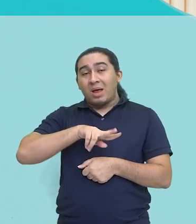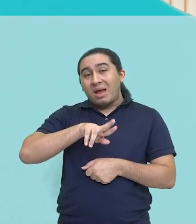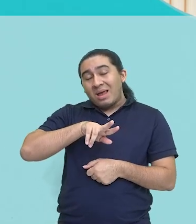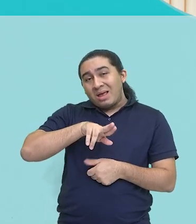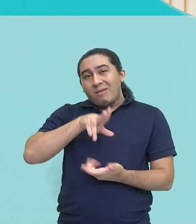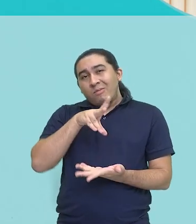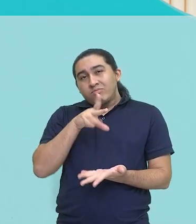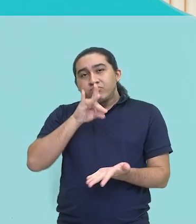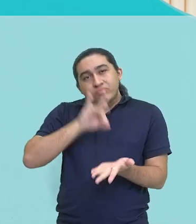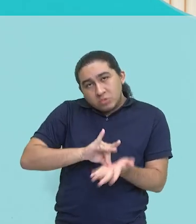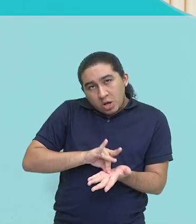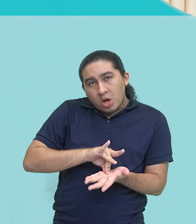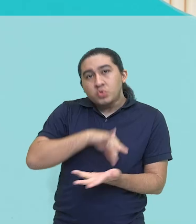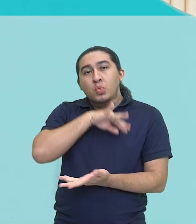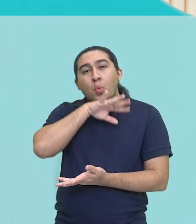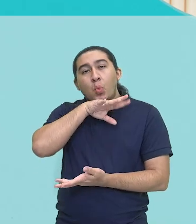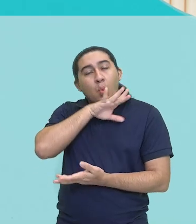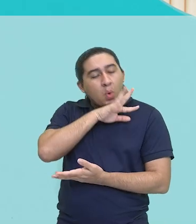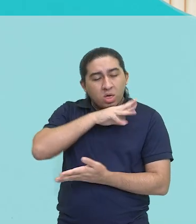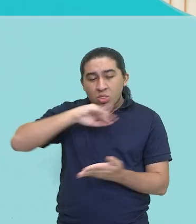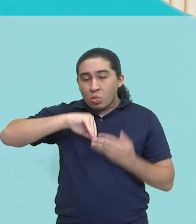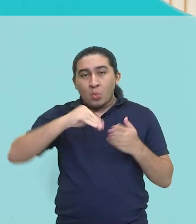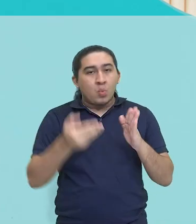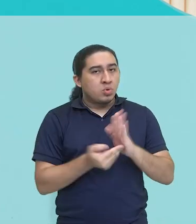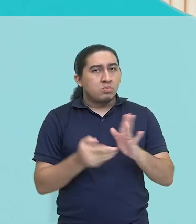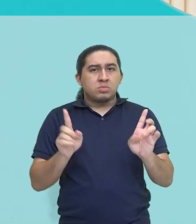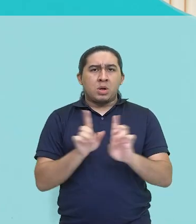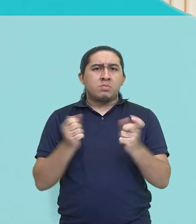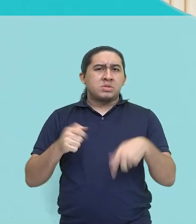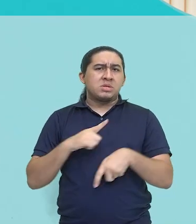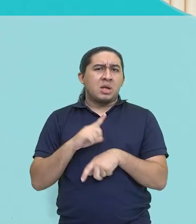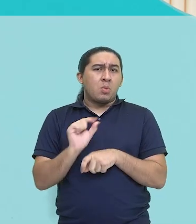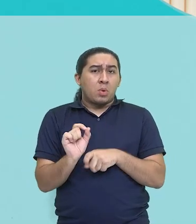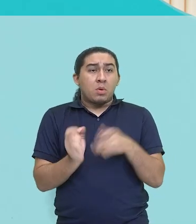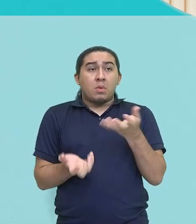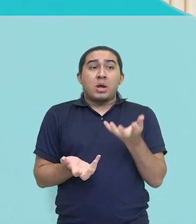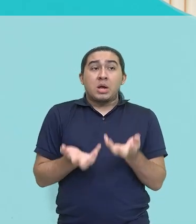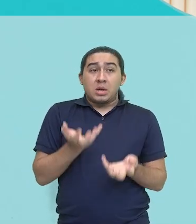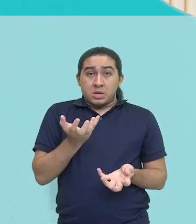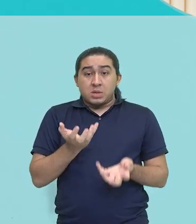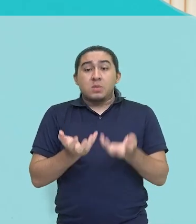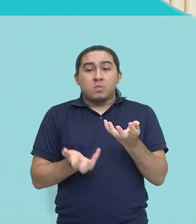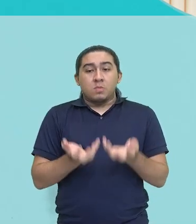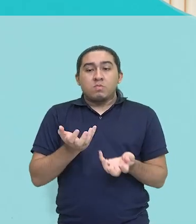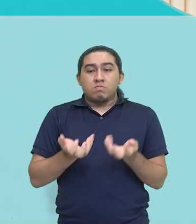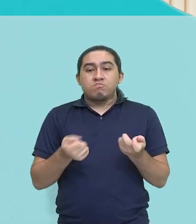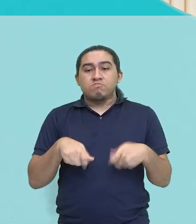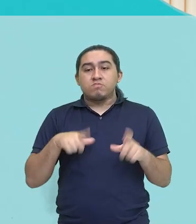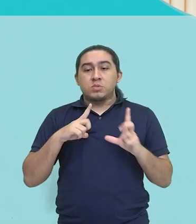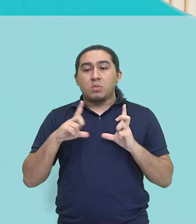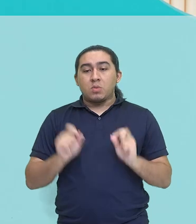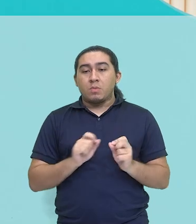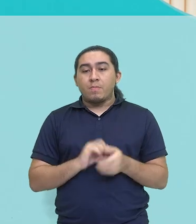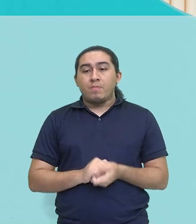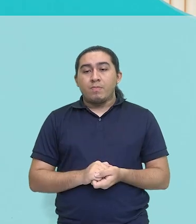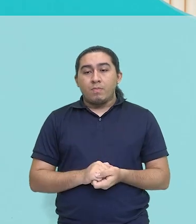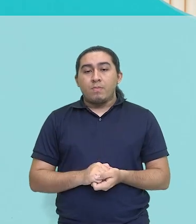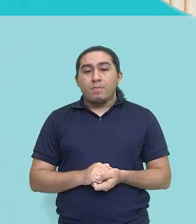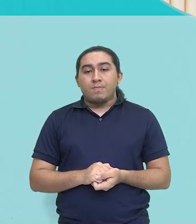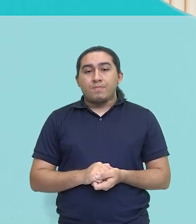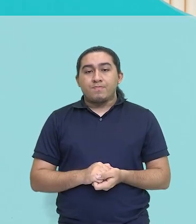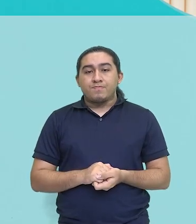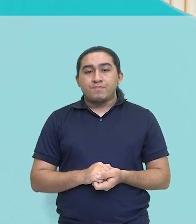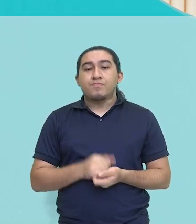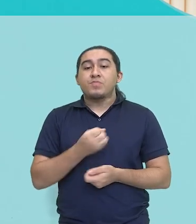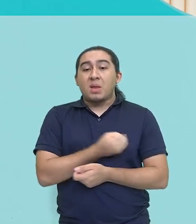ruim totalmente. É necessário ter um equilíbrio, tá? É necessário que ela tenha